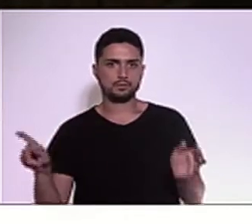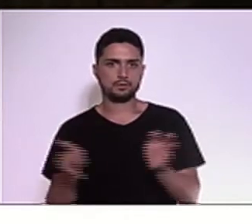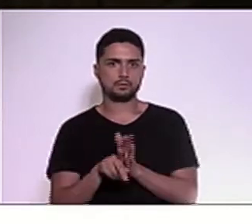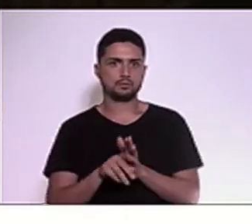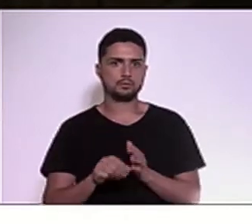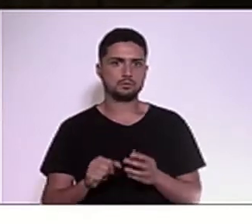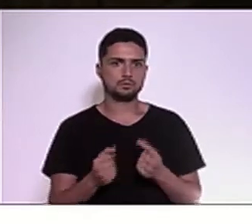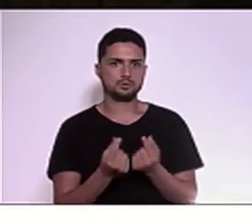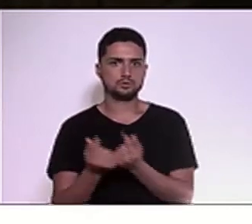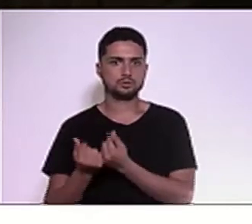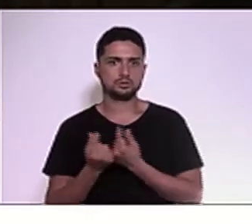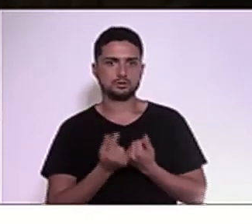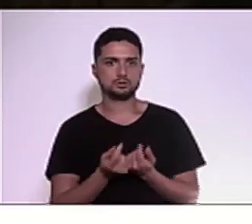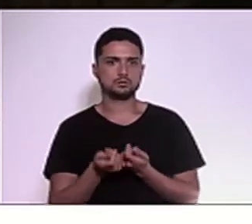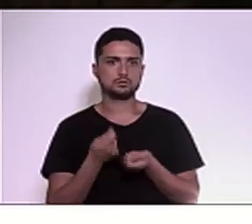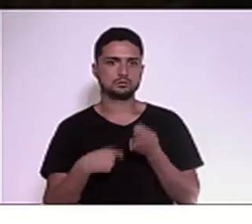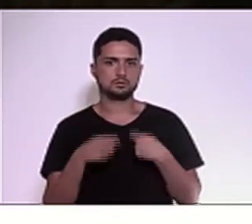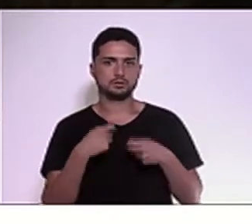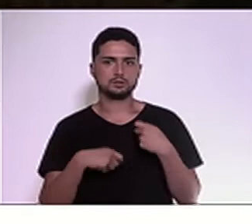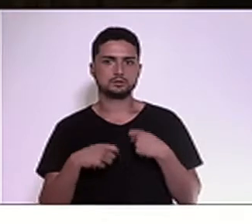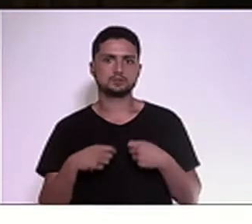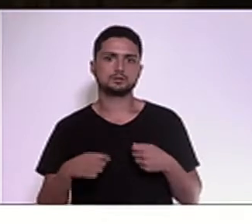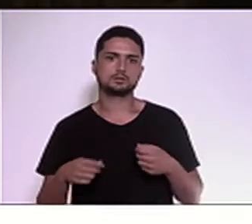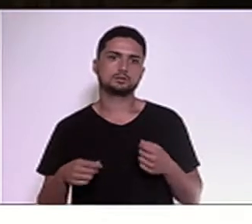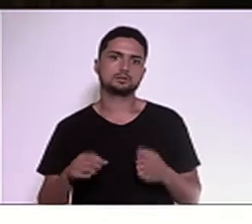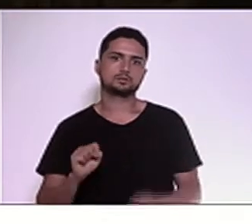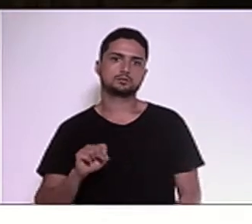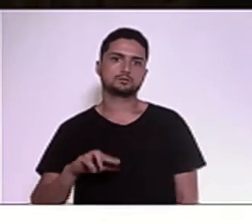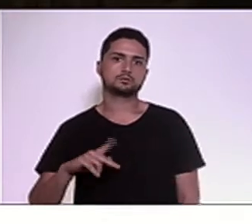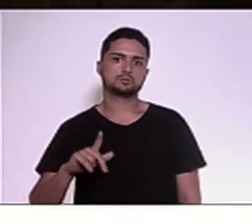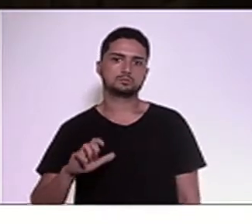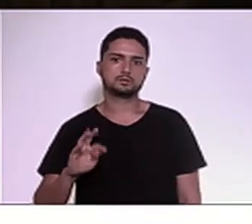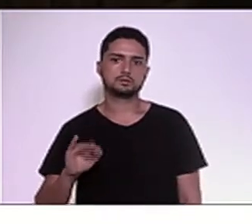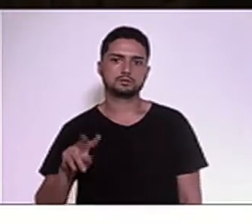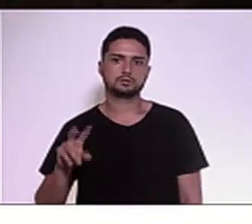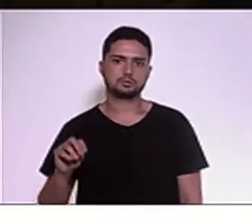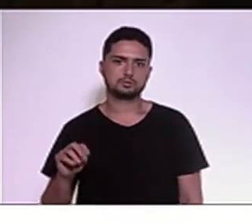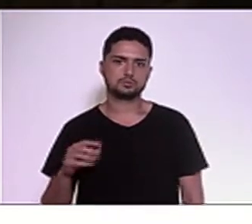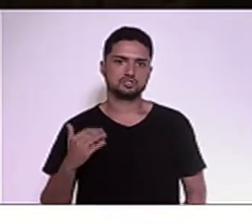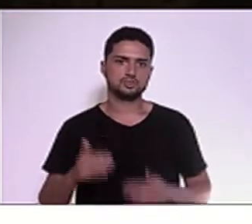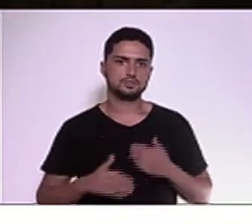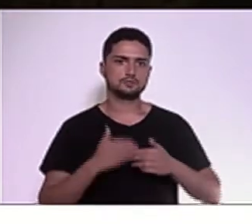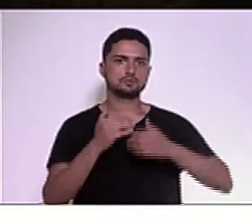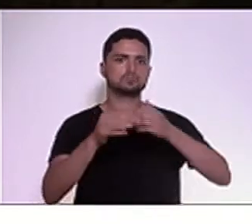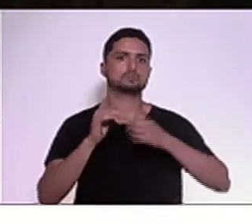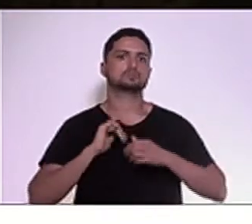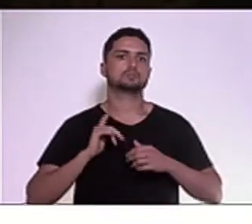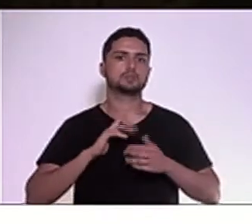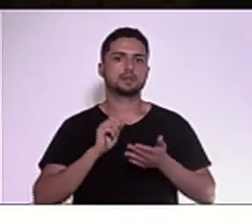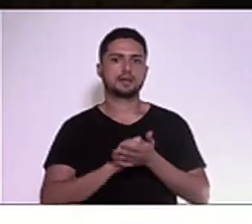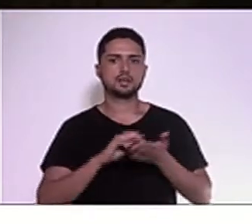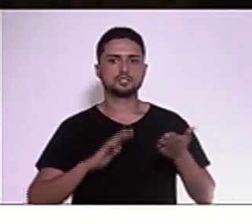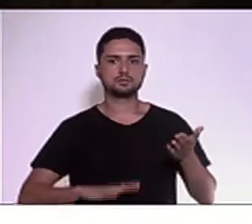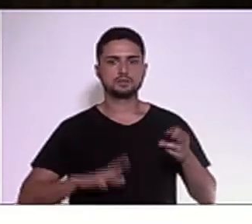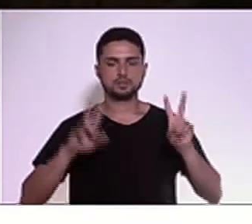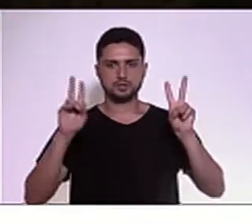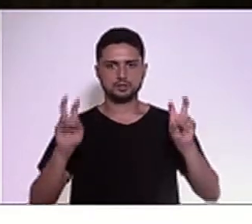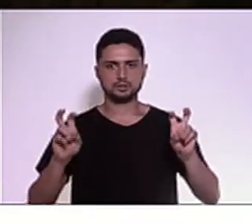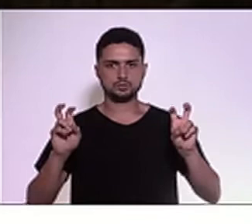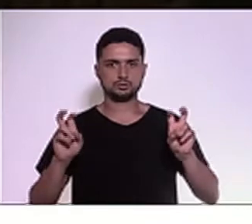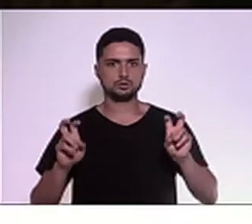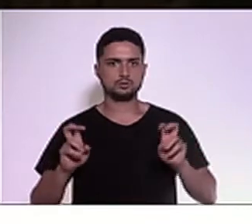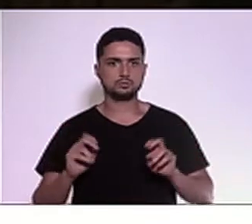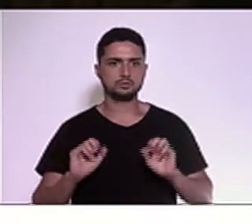proporcionar recursos financeiros de natureza supletiva para o desenvolvimento de atividades relacionadas